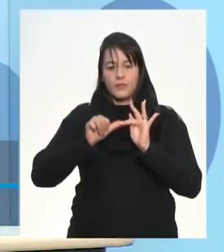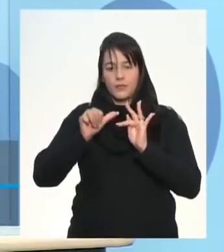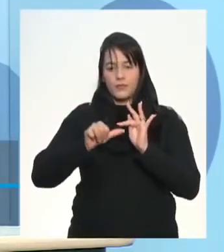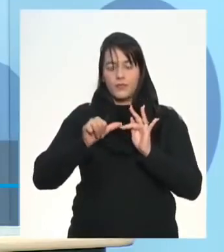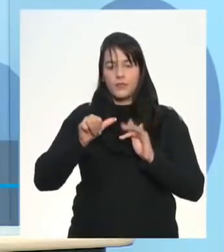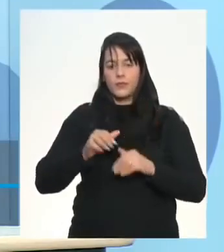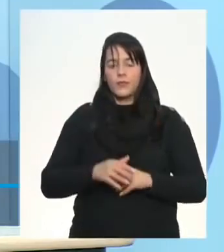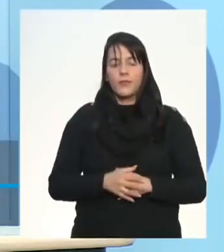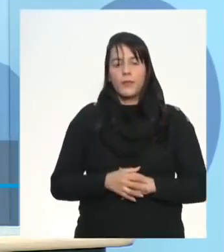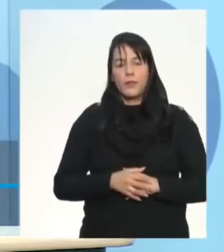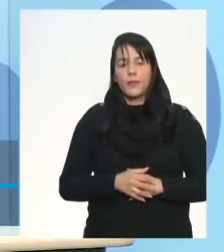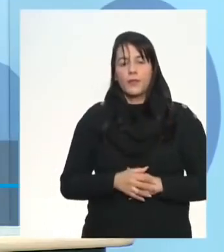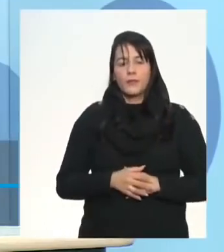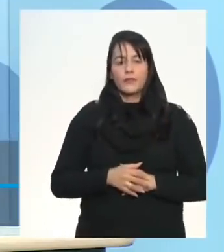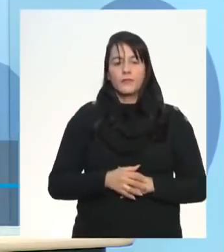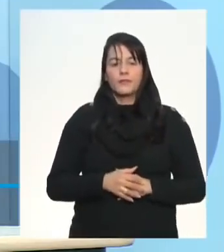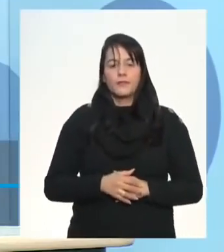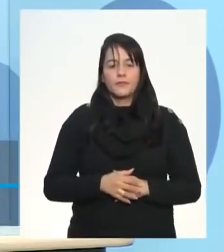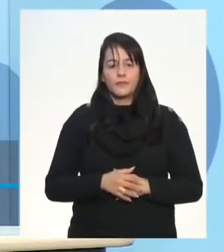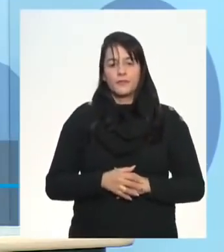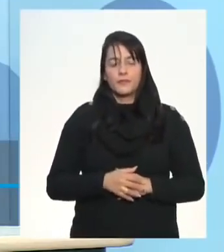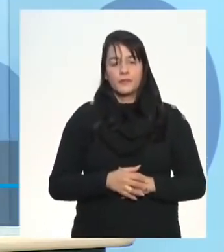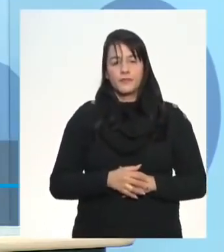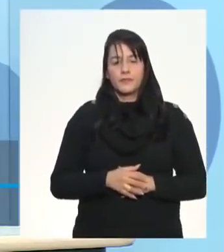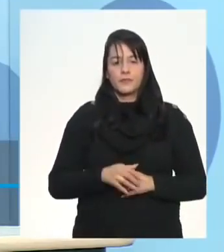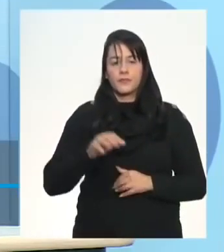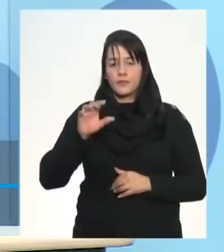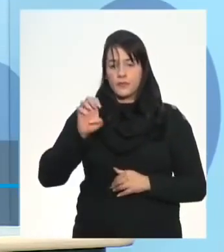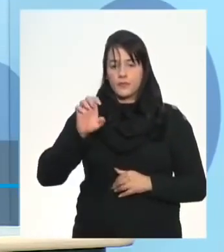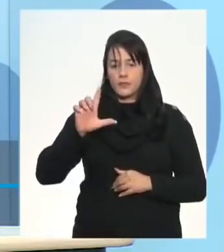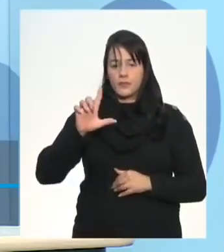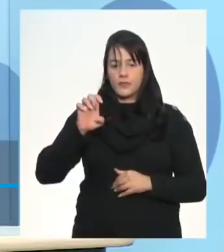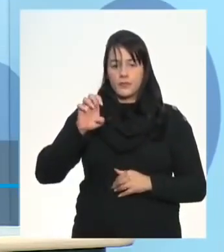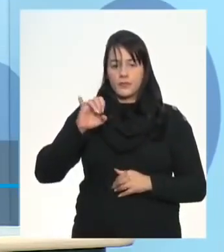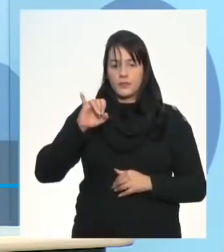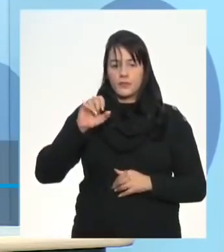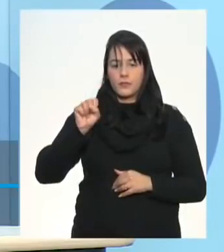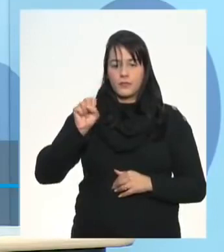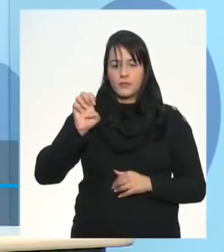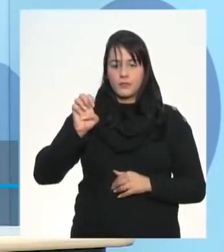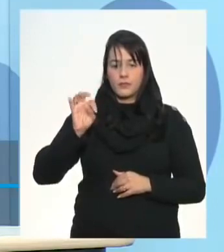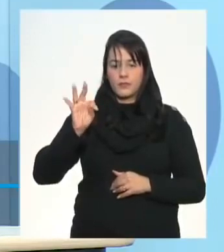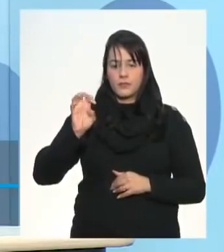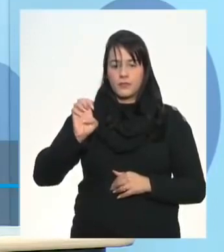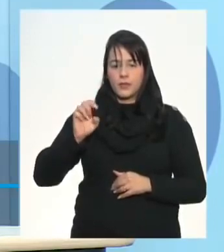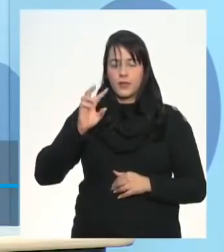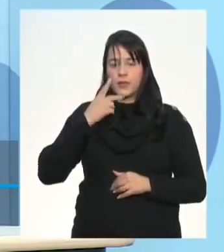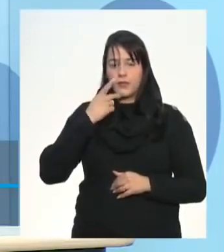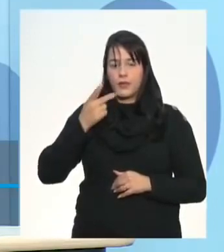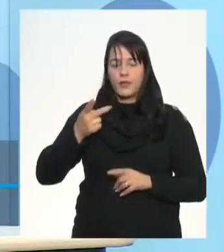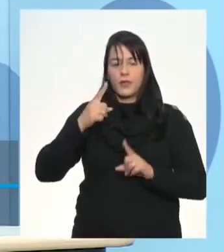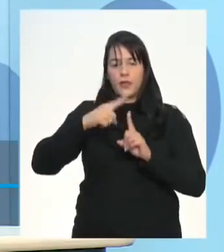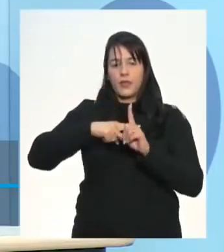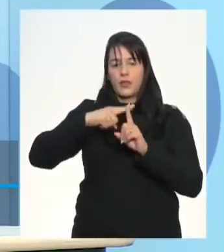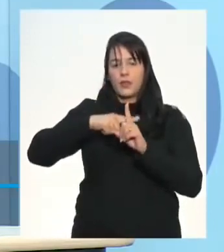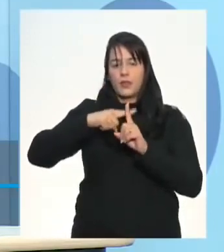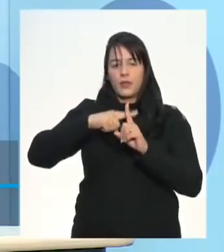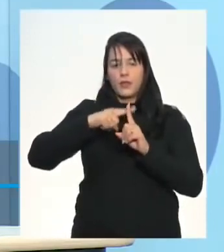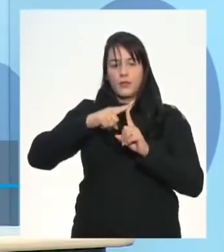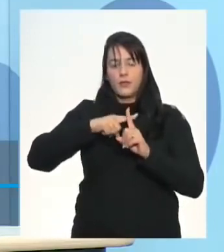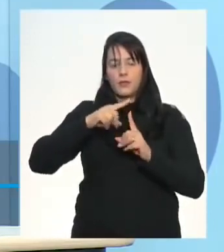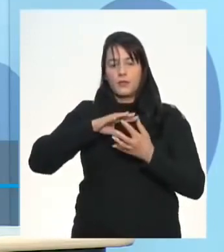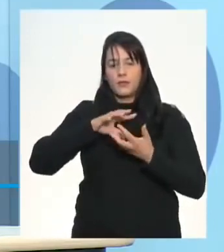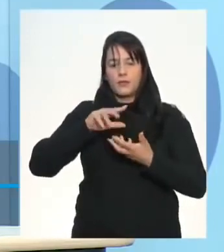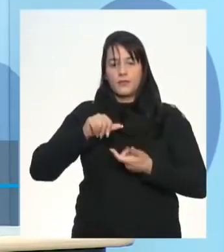Misael, da Pro Maria Elisete, se refere à temperatura. Gustavo, da Pro